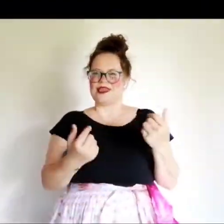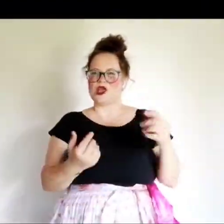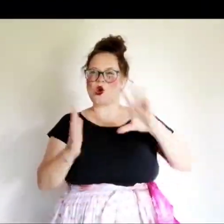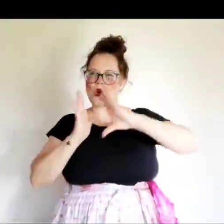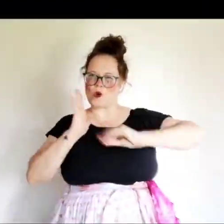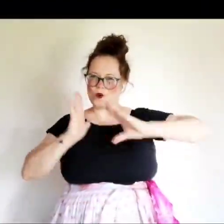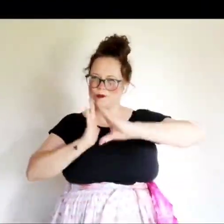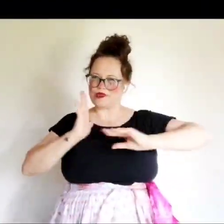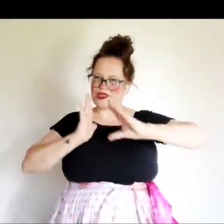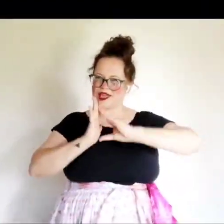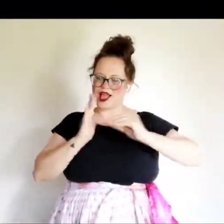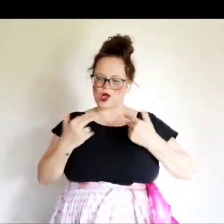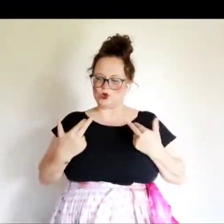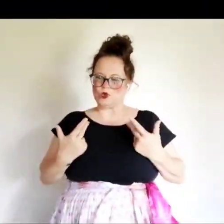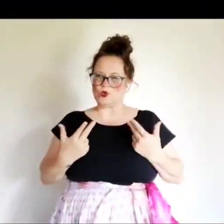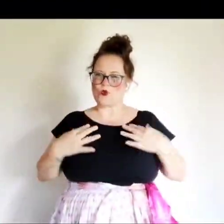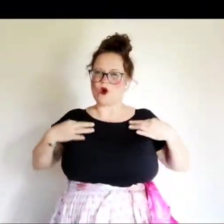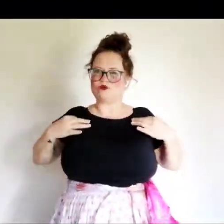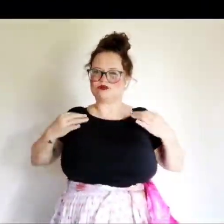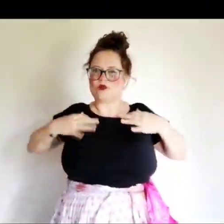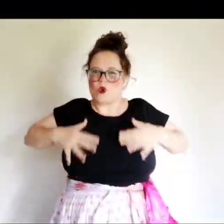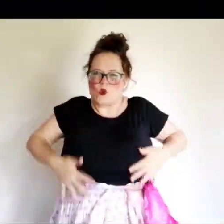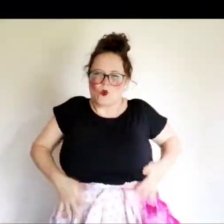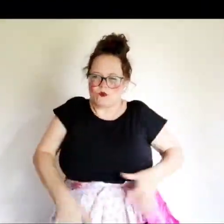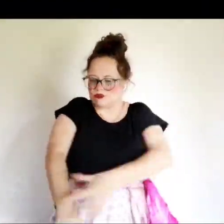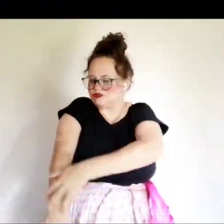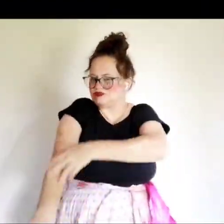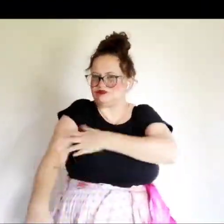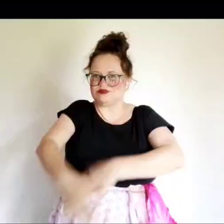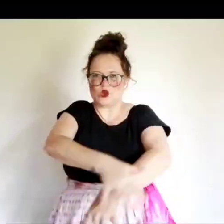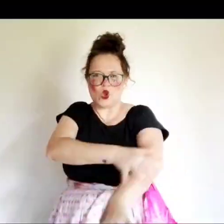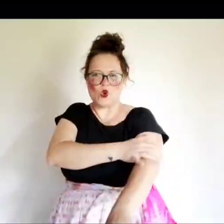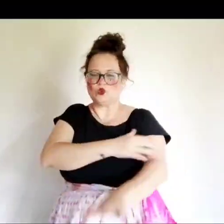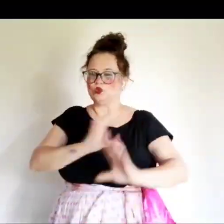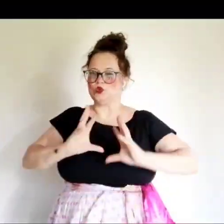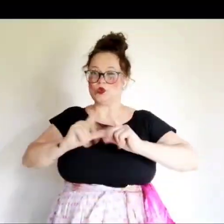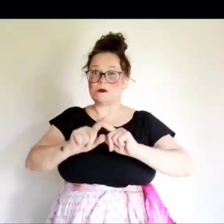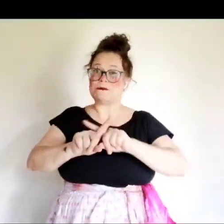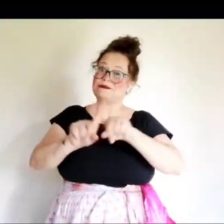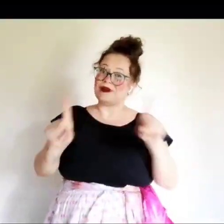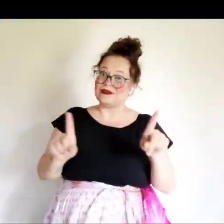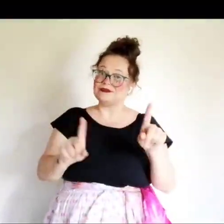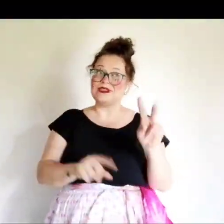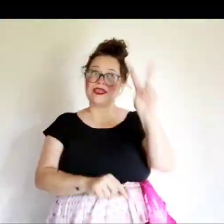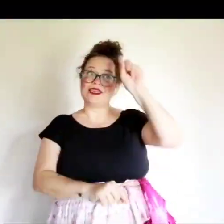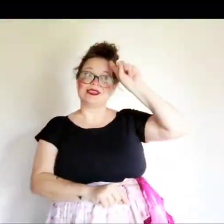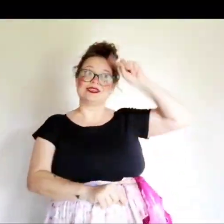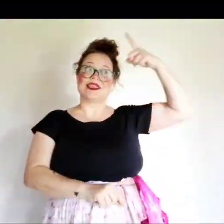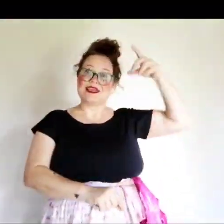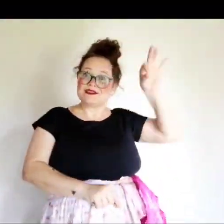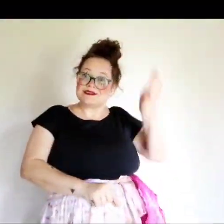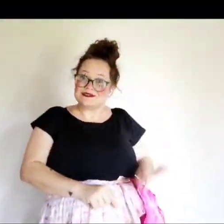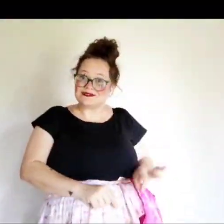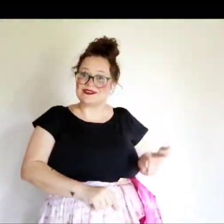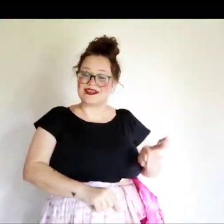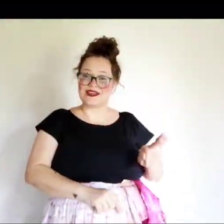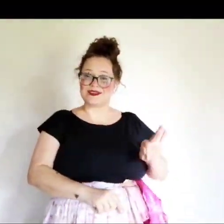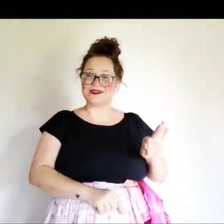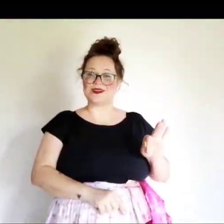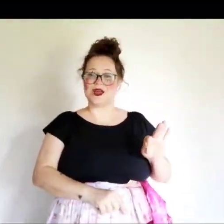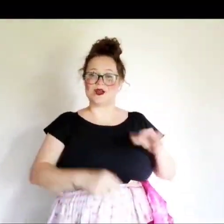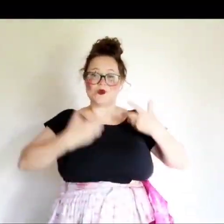se eu fosse todo de pano. Aí, com a ideia da Humília, meio Humberto, meio Emília, surgiu essa ideia